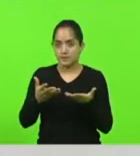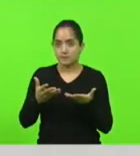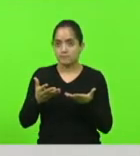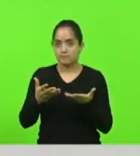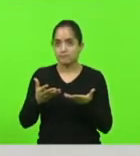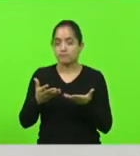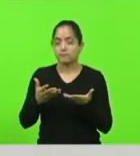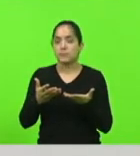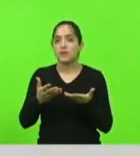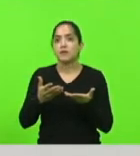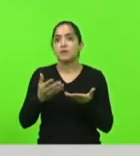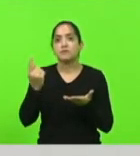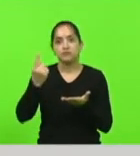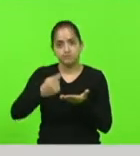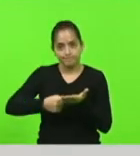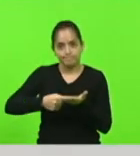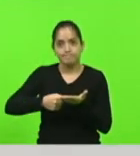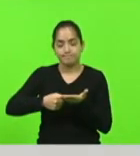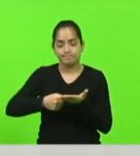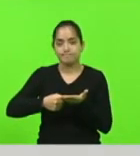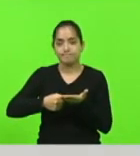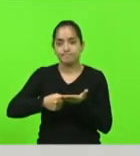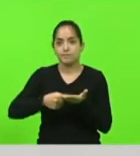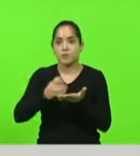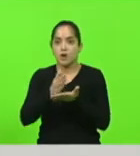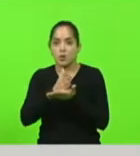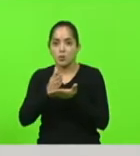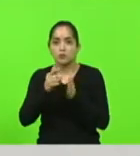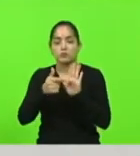firmar alguns compromissos.